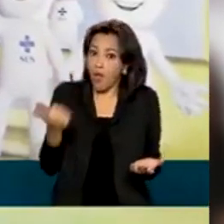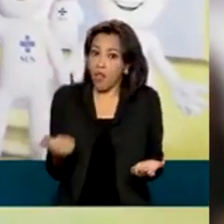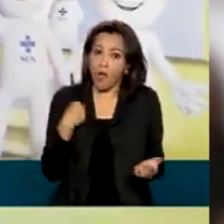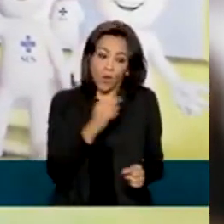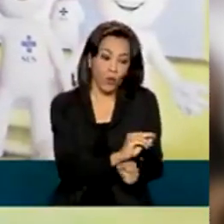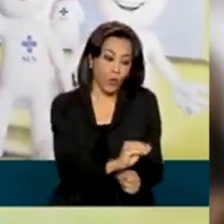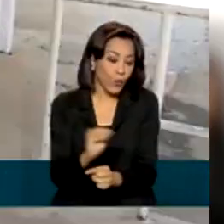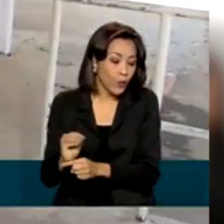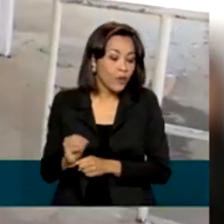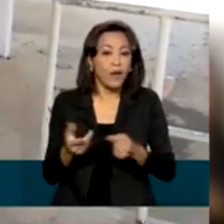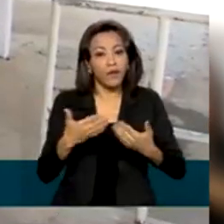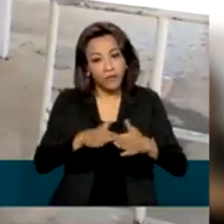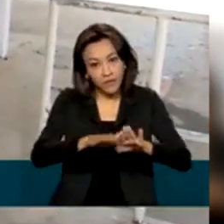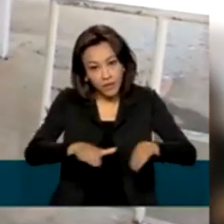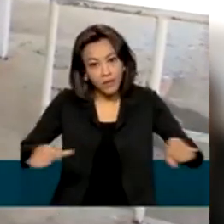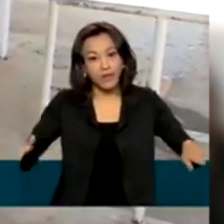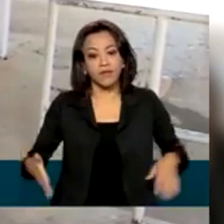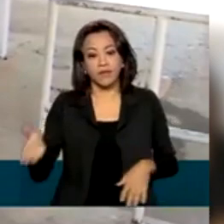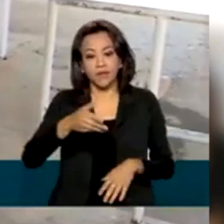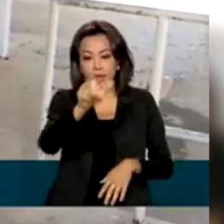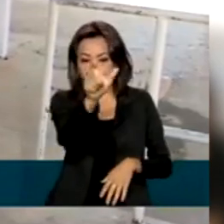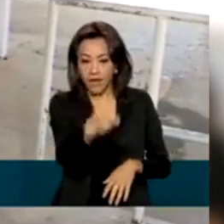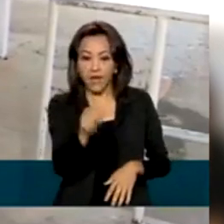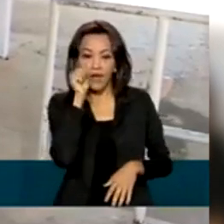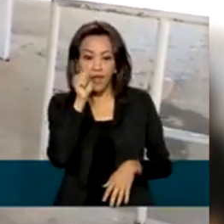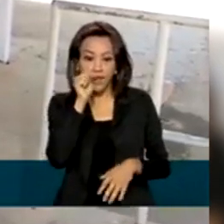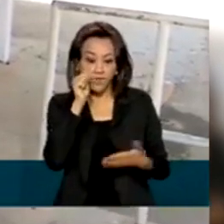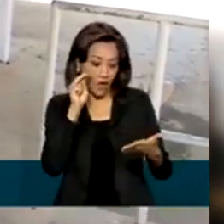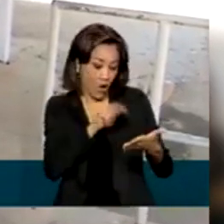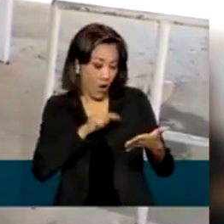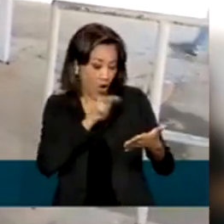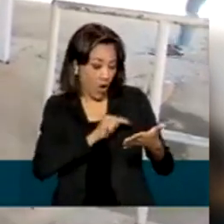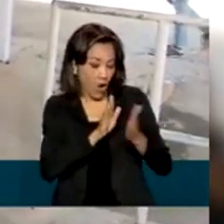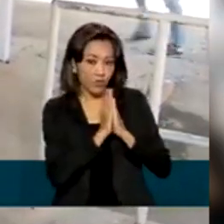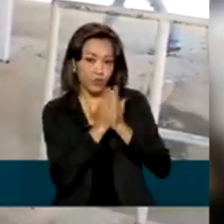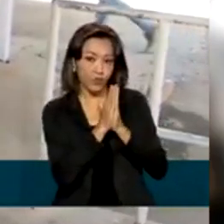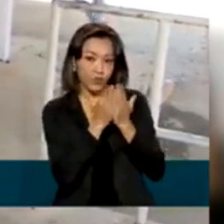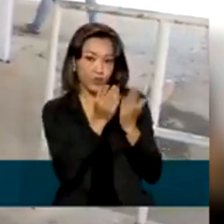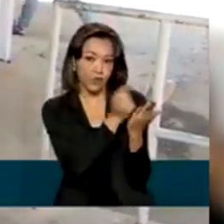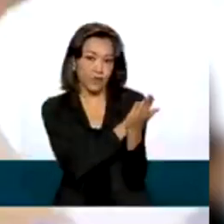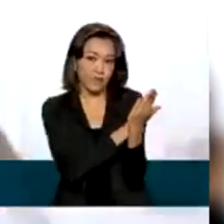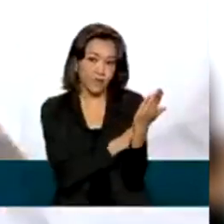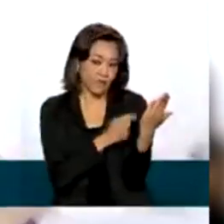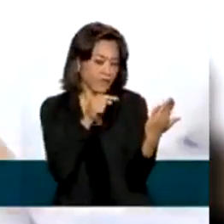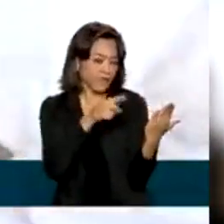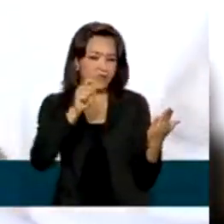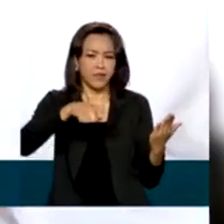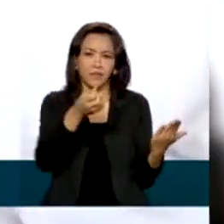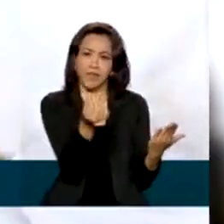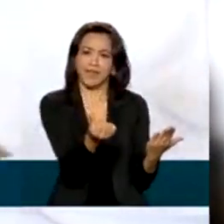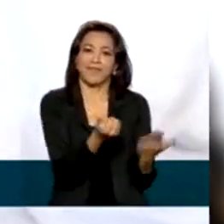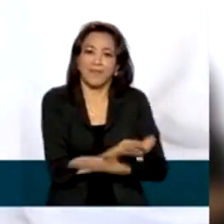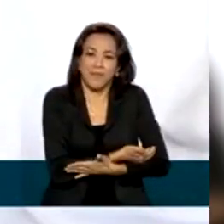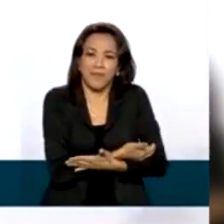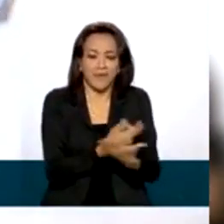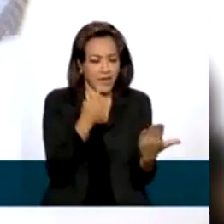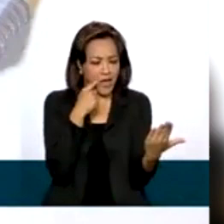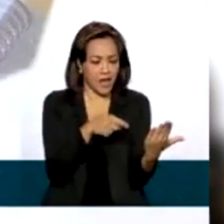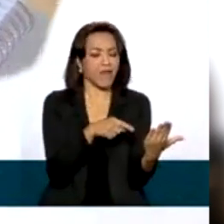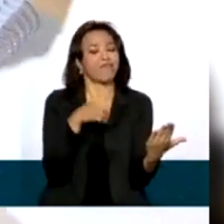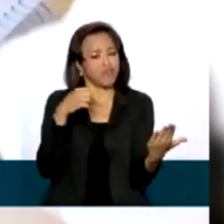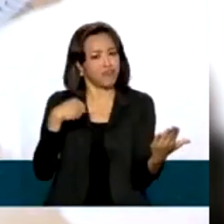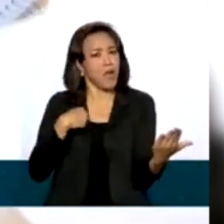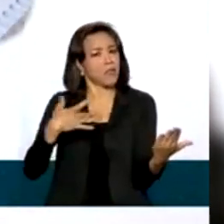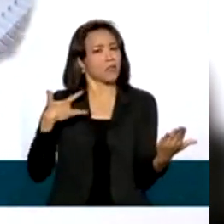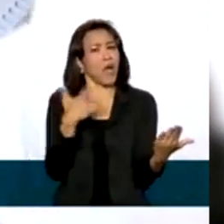prevenir nossas crianças. Rafaela fica de olho na caderneta do Ian, de 6 meses. Ela não se arrisca quando o assunto